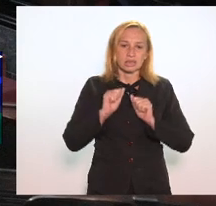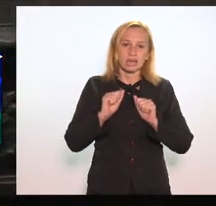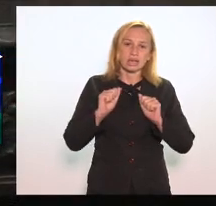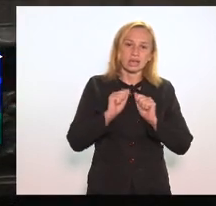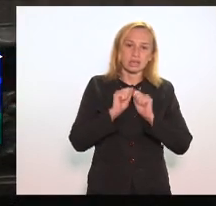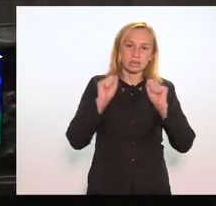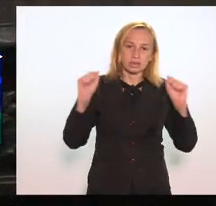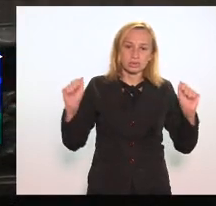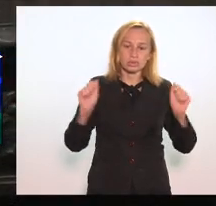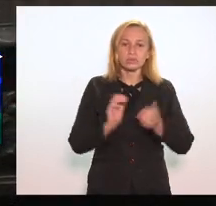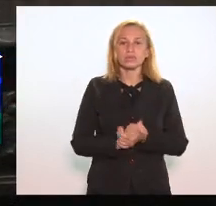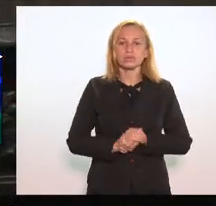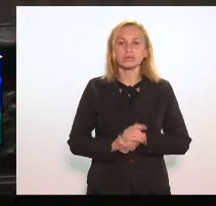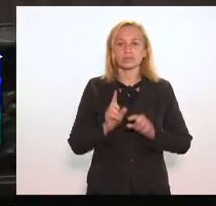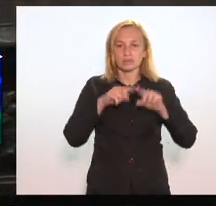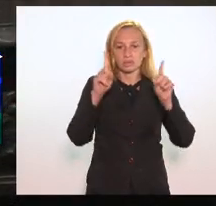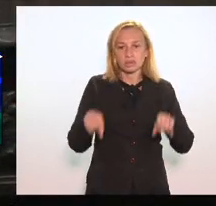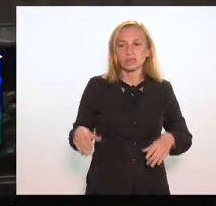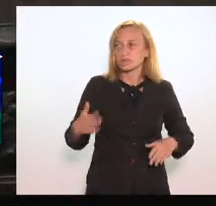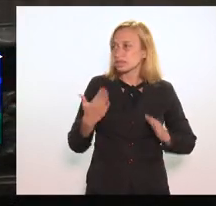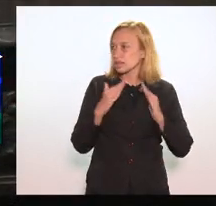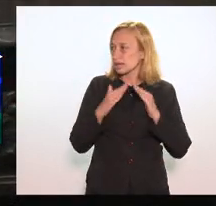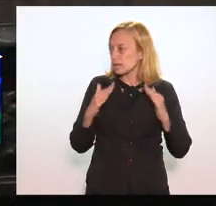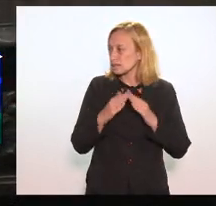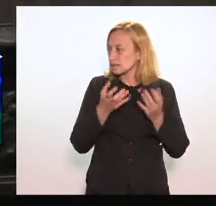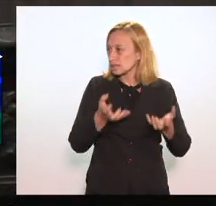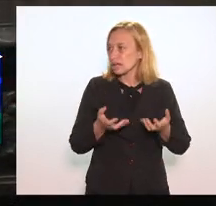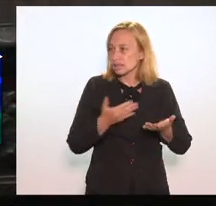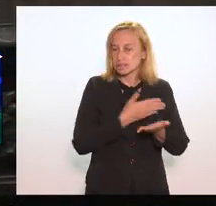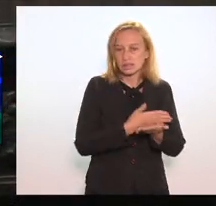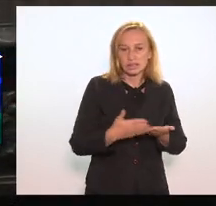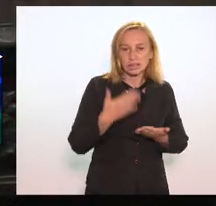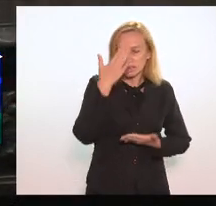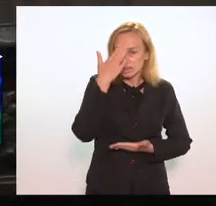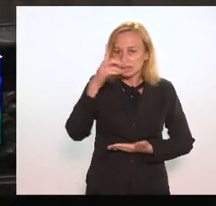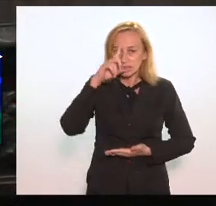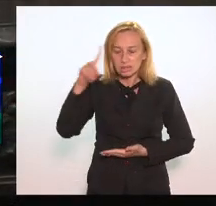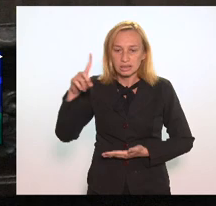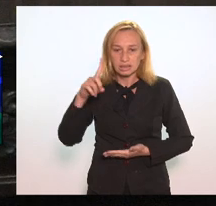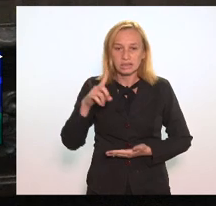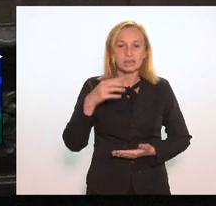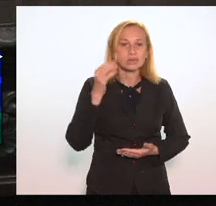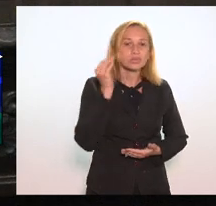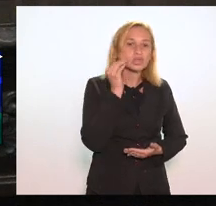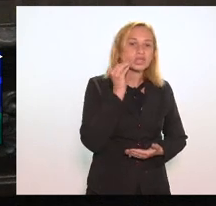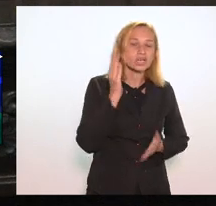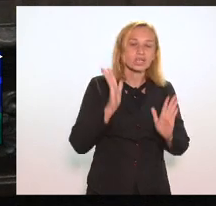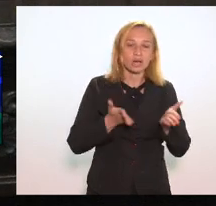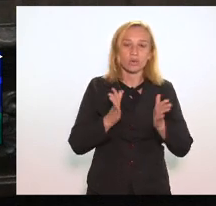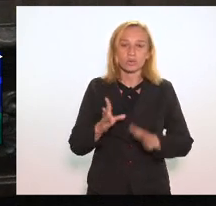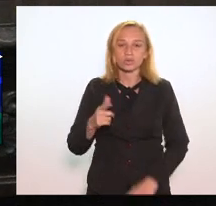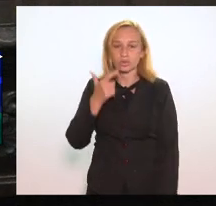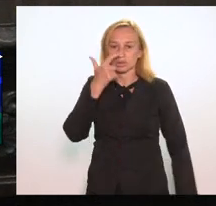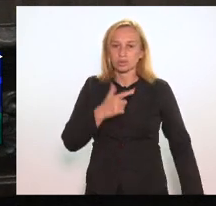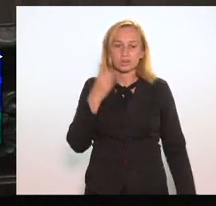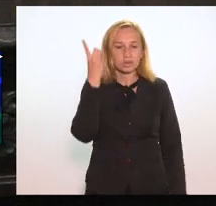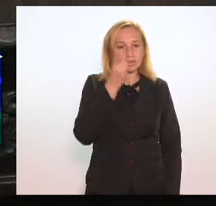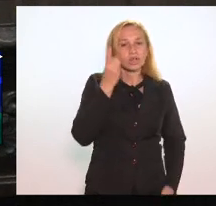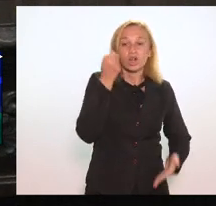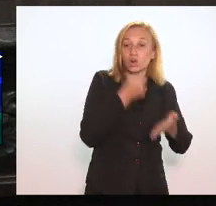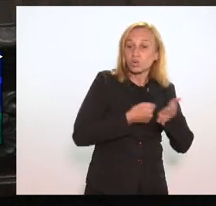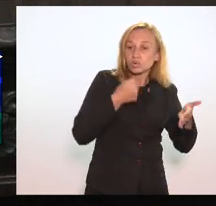casa e eu quero iniciar agradecendo a Deus essa rica oportunidade de poder estar aqui hoje como Deputado